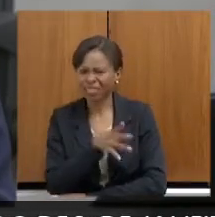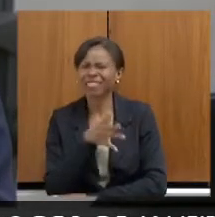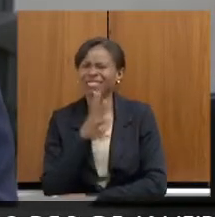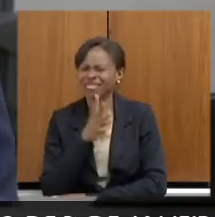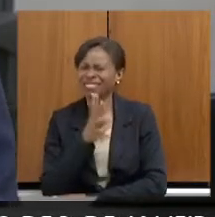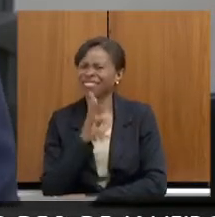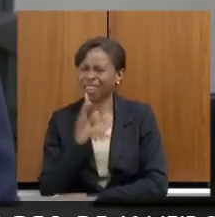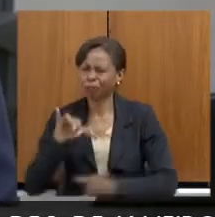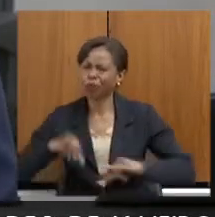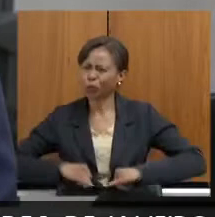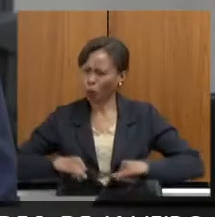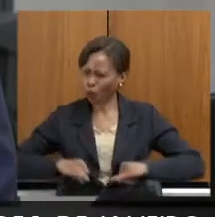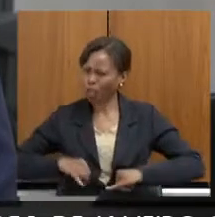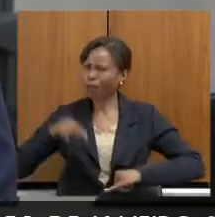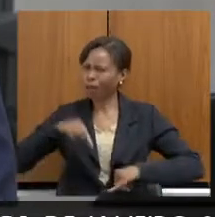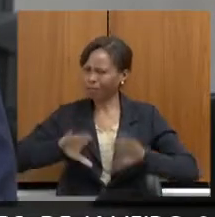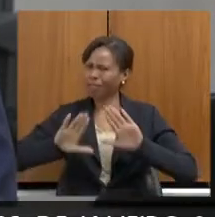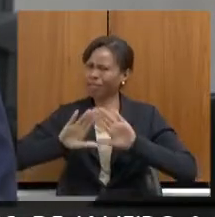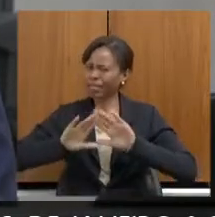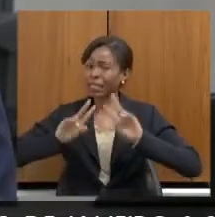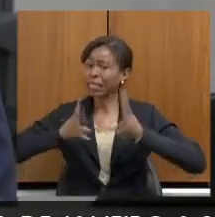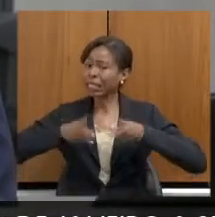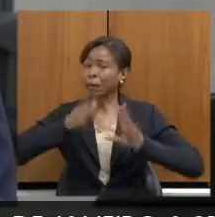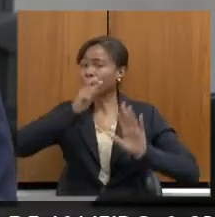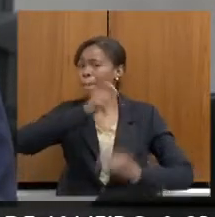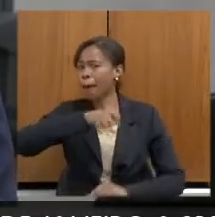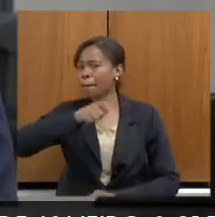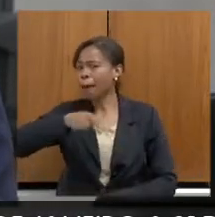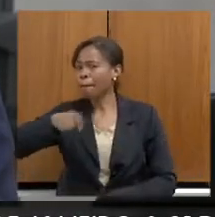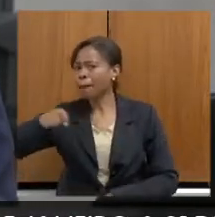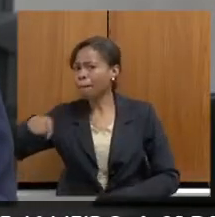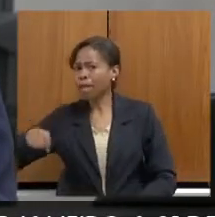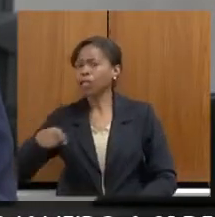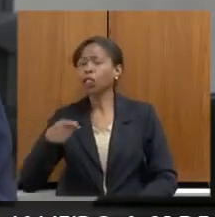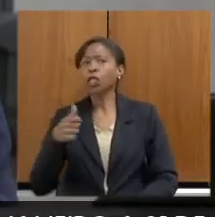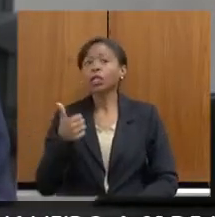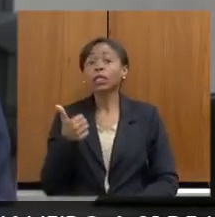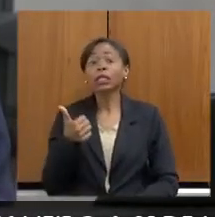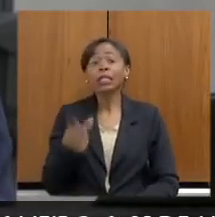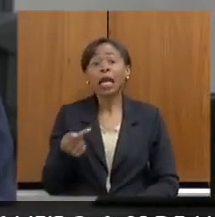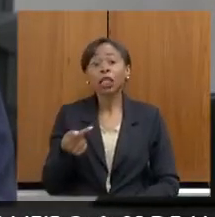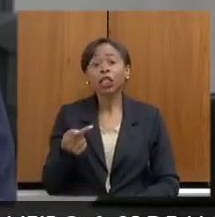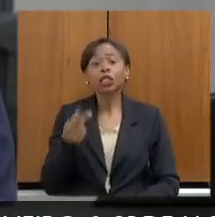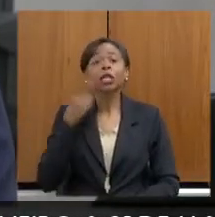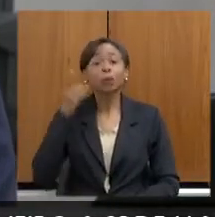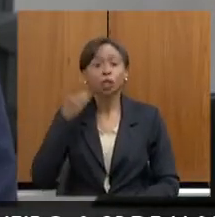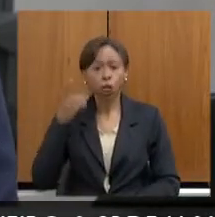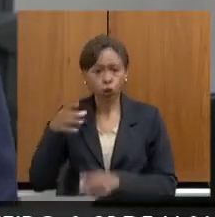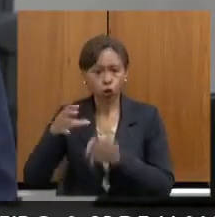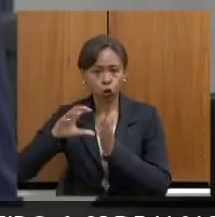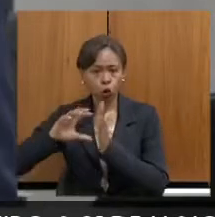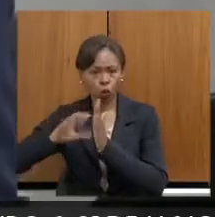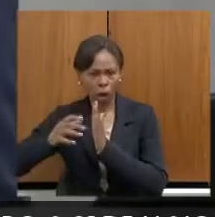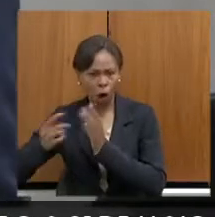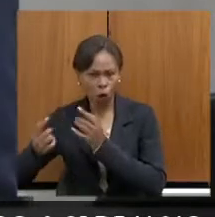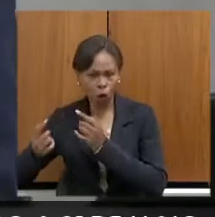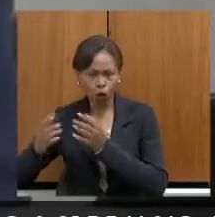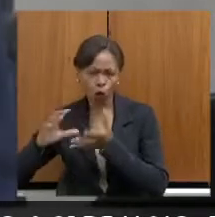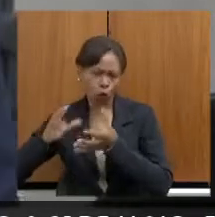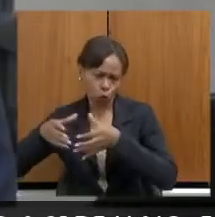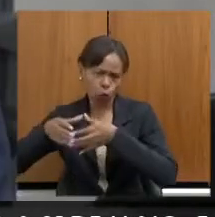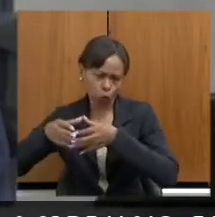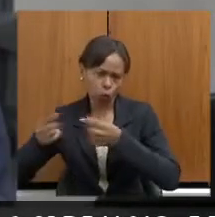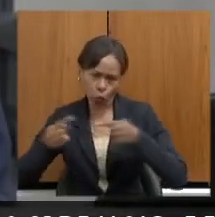todos os meses 17 deputados que compõem a verdadeiramente o grupo de oposição nós temos que bancar